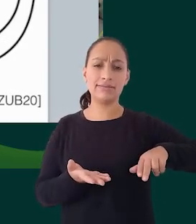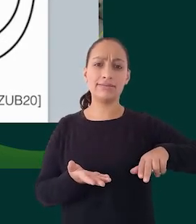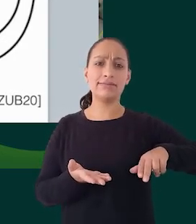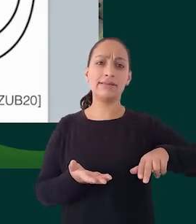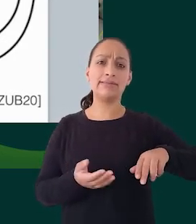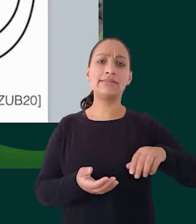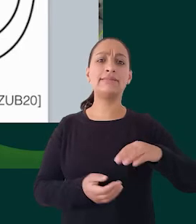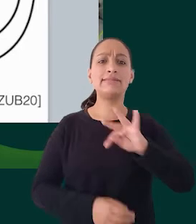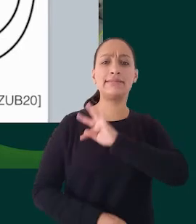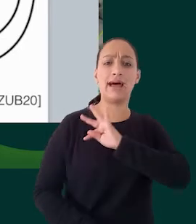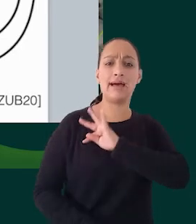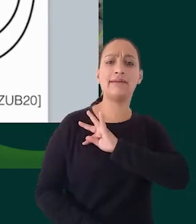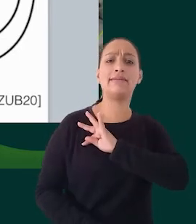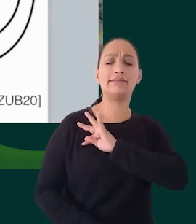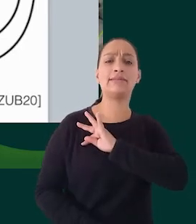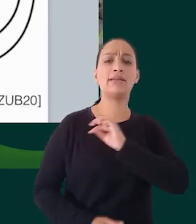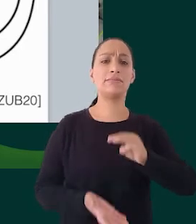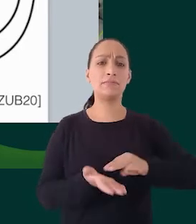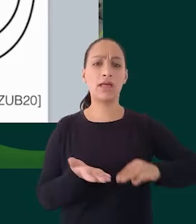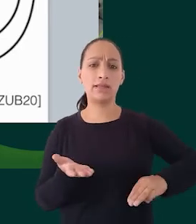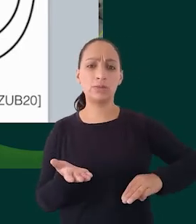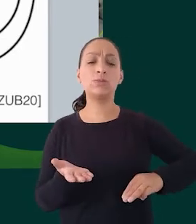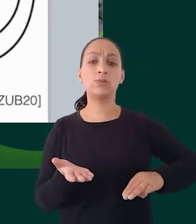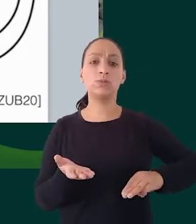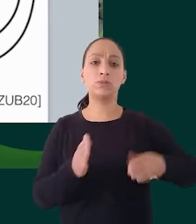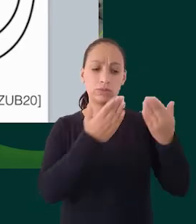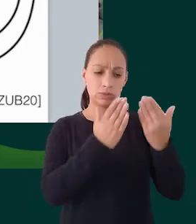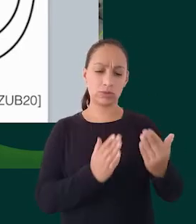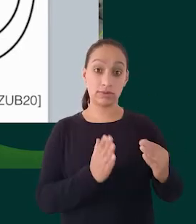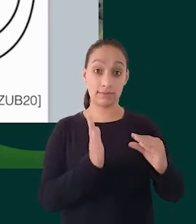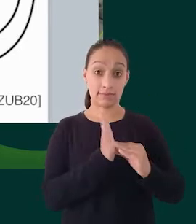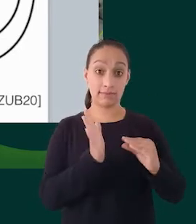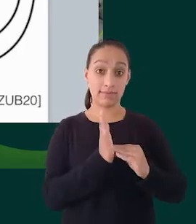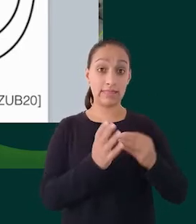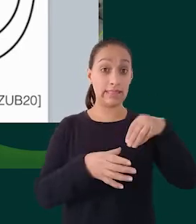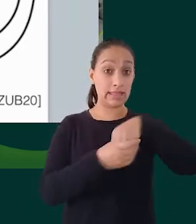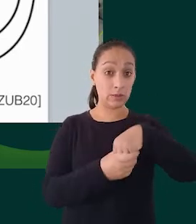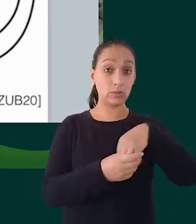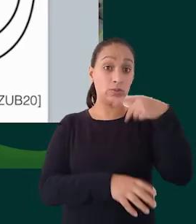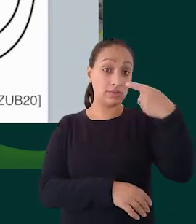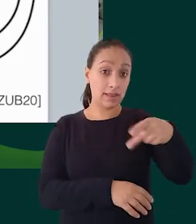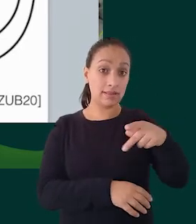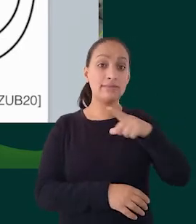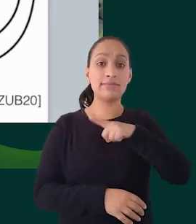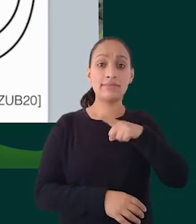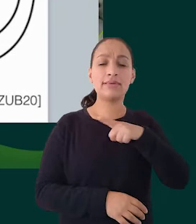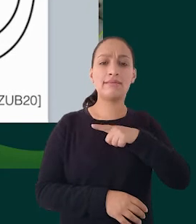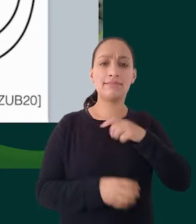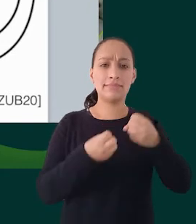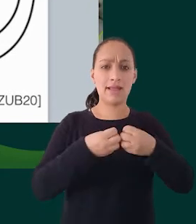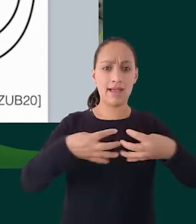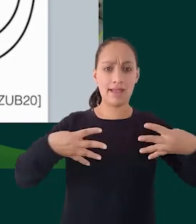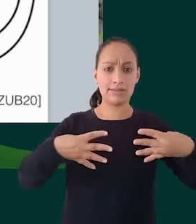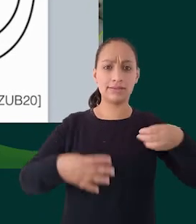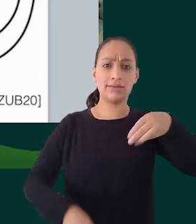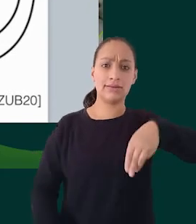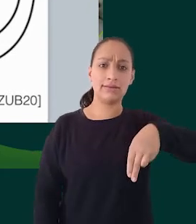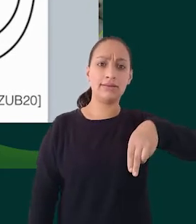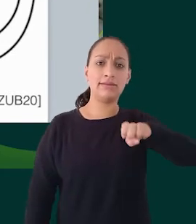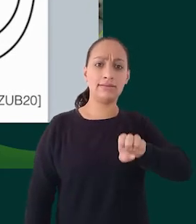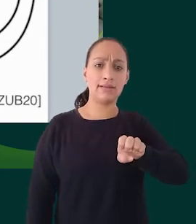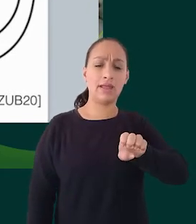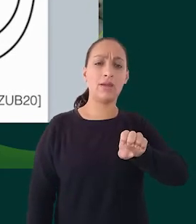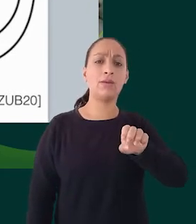learning. Dentro dessas técnicas, a gente tem as redes neurais, que são técnicas específicas de machine learning, que hoje são